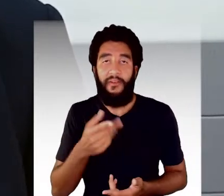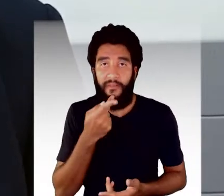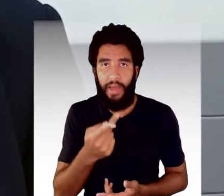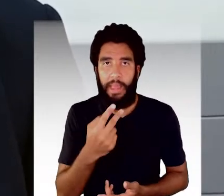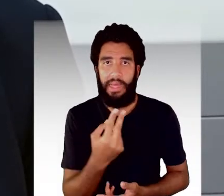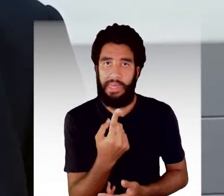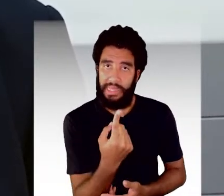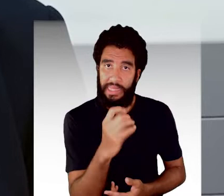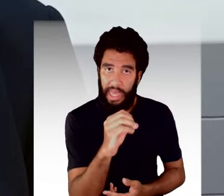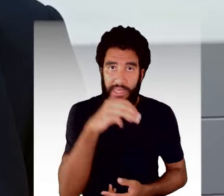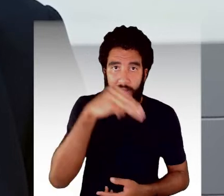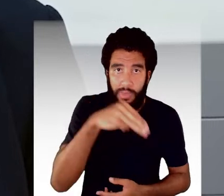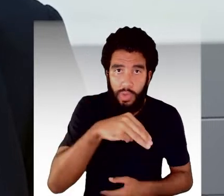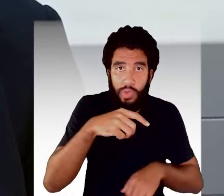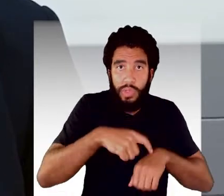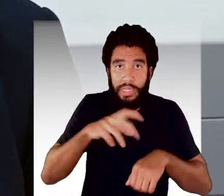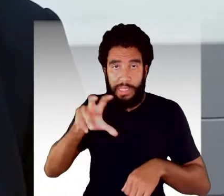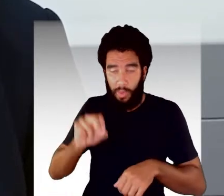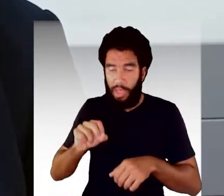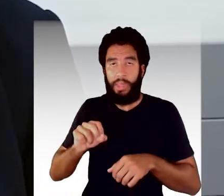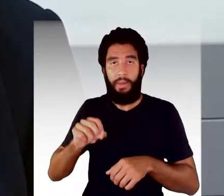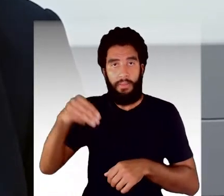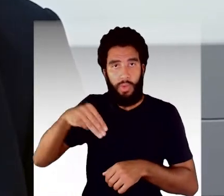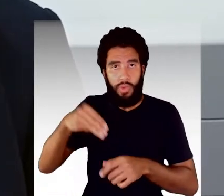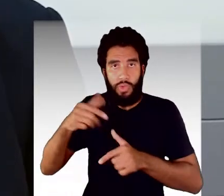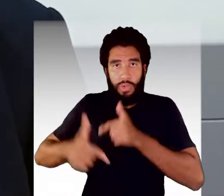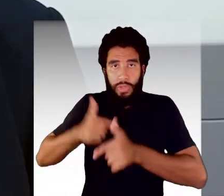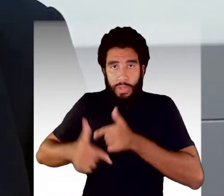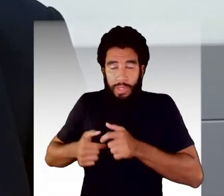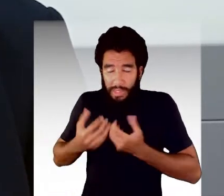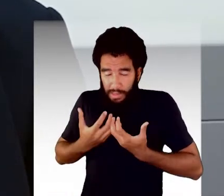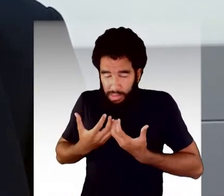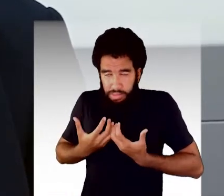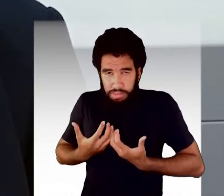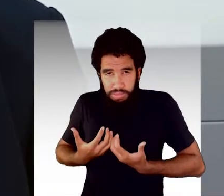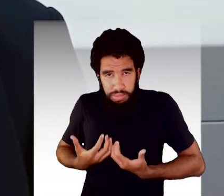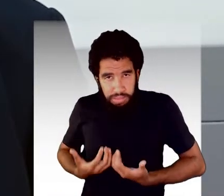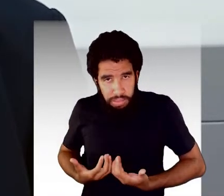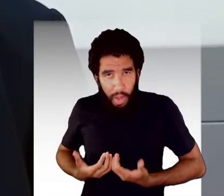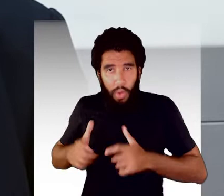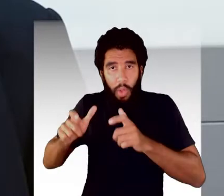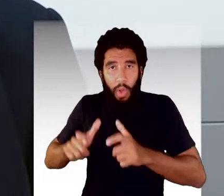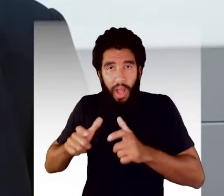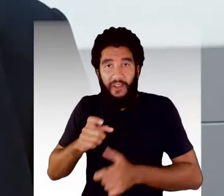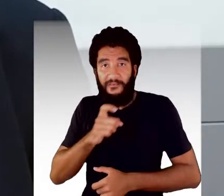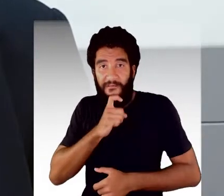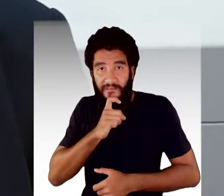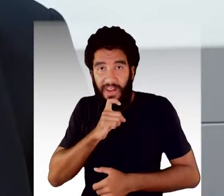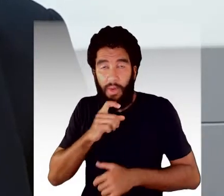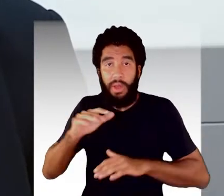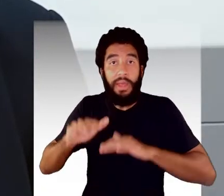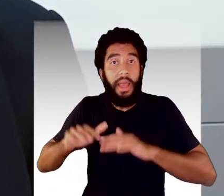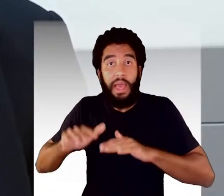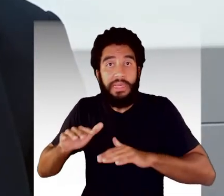respeito ao direito a 10 minutos de pausa após cada longos 50 minutos de um trabalho repetitivo e desgastante, em local